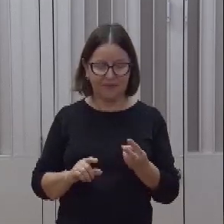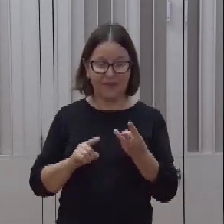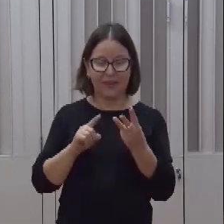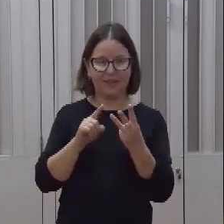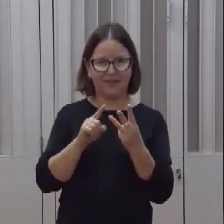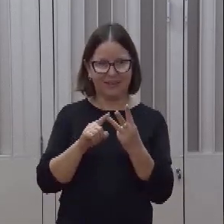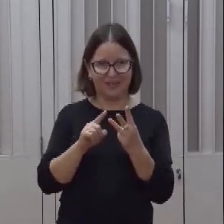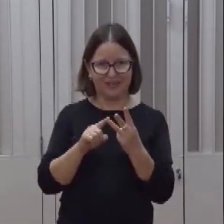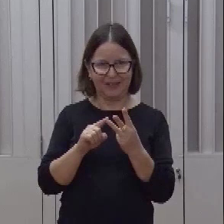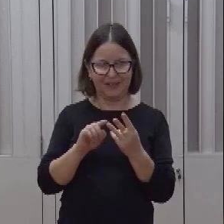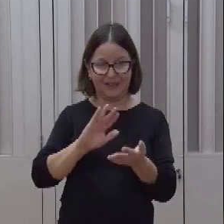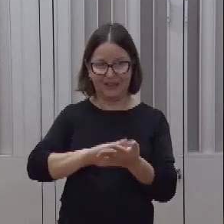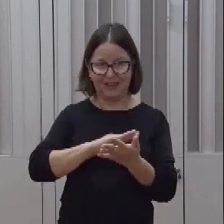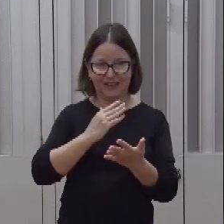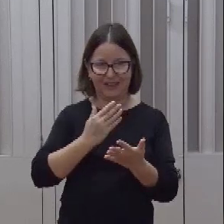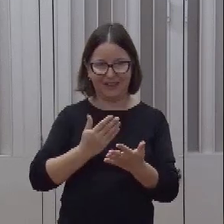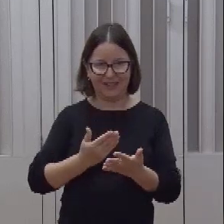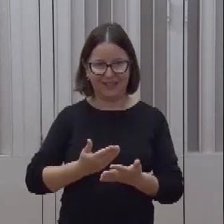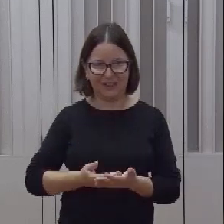que